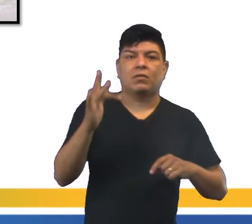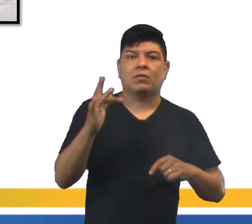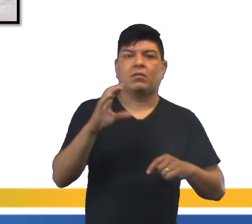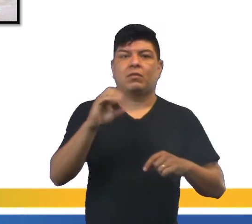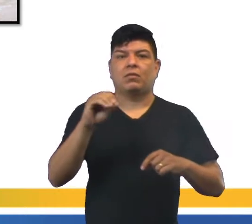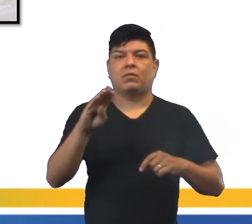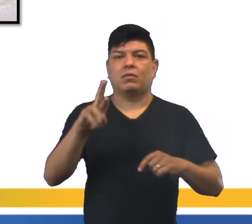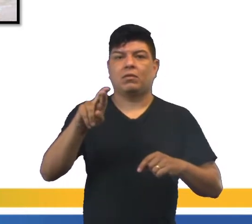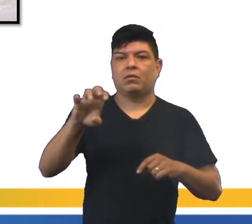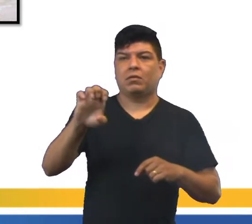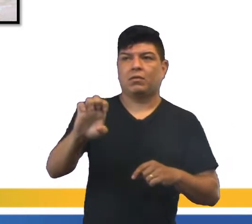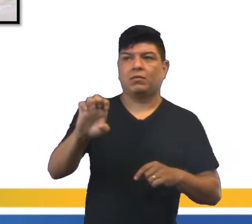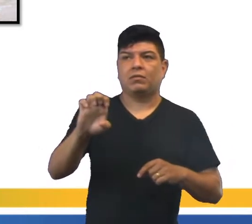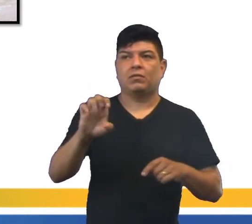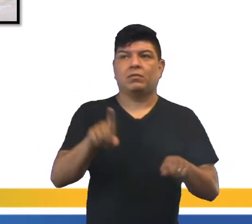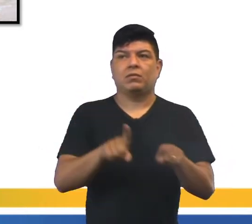cobre,